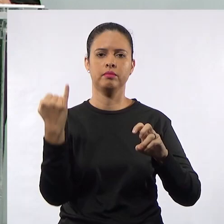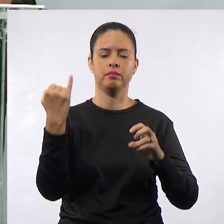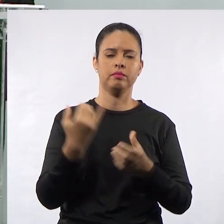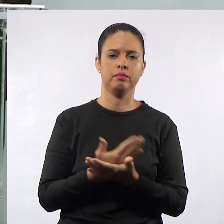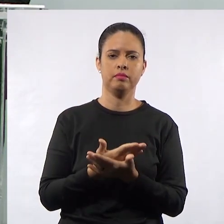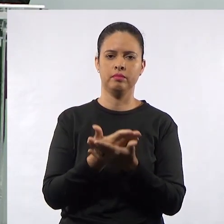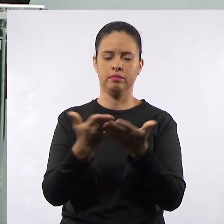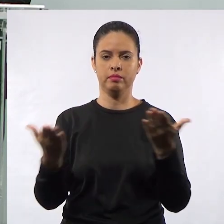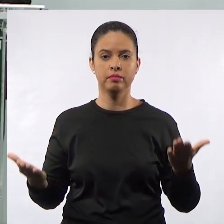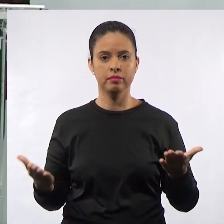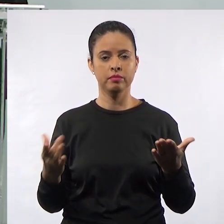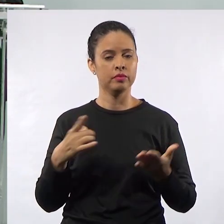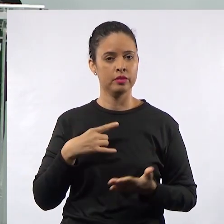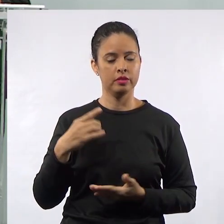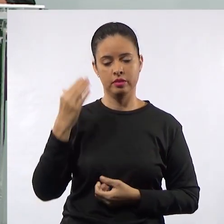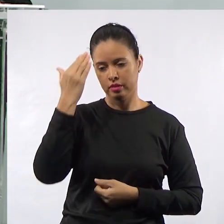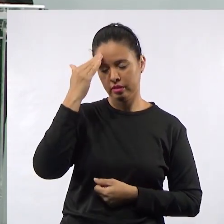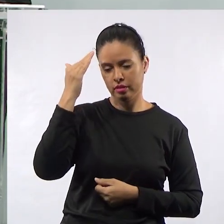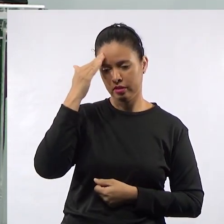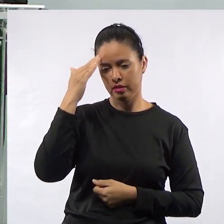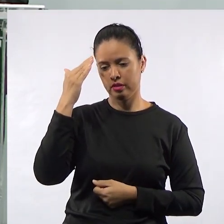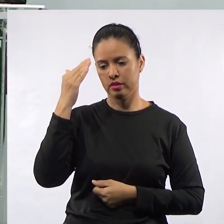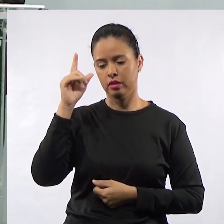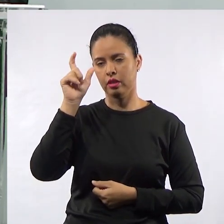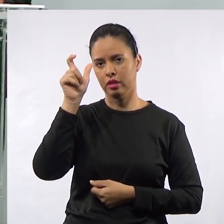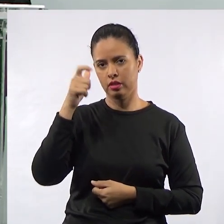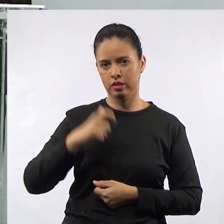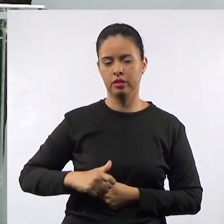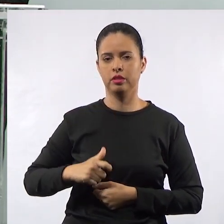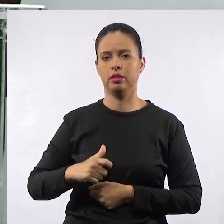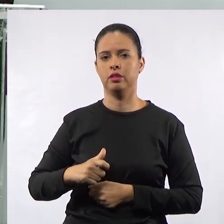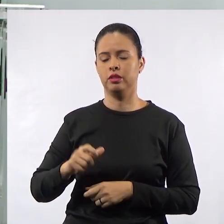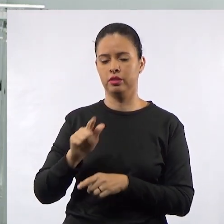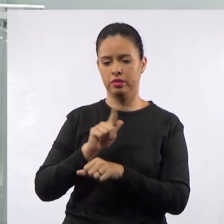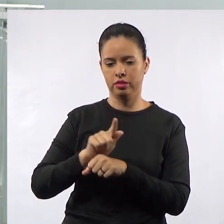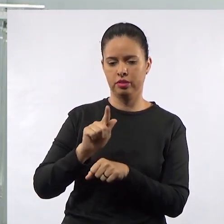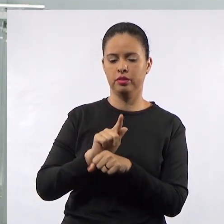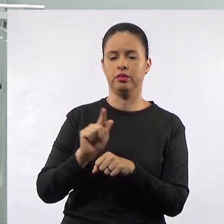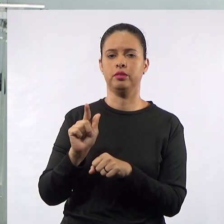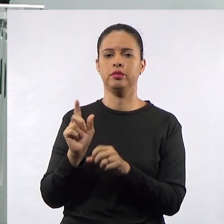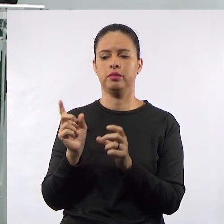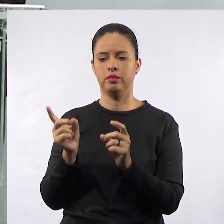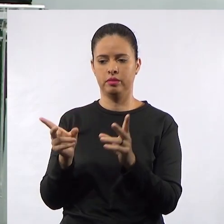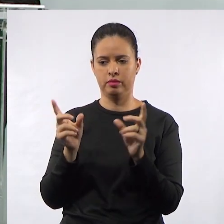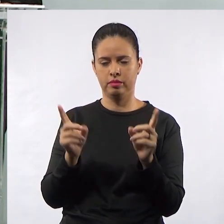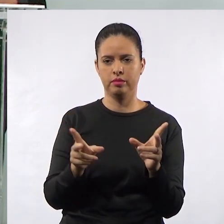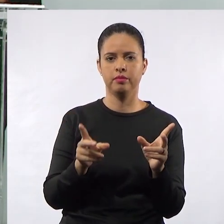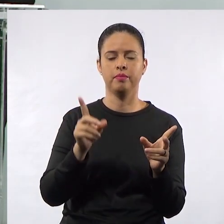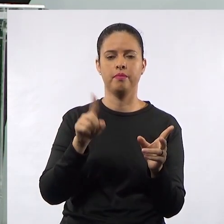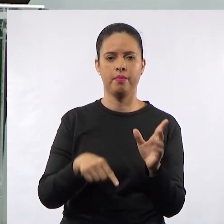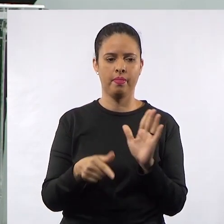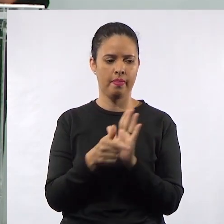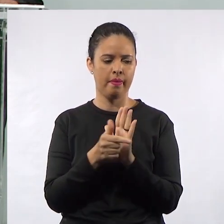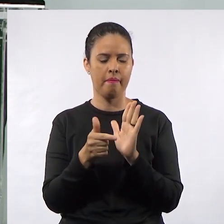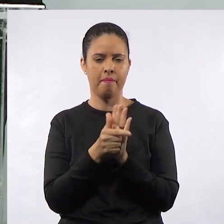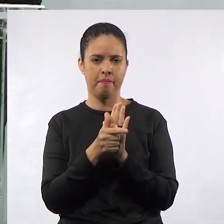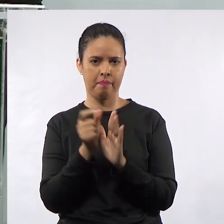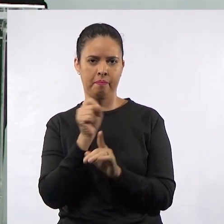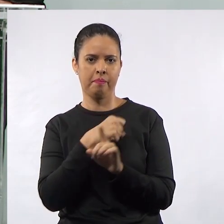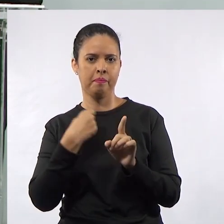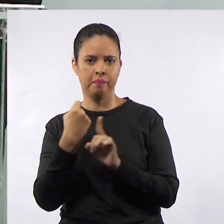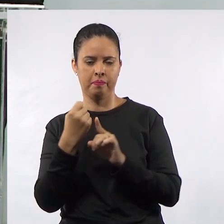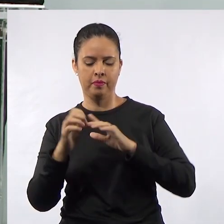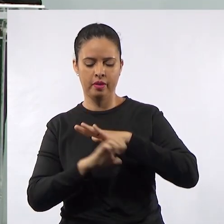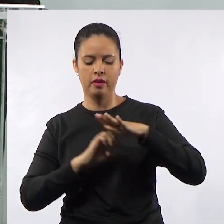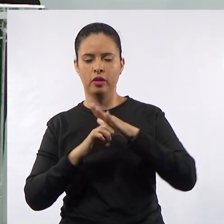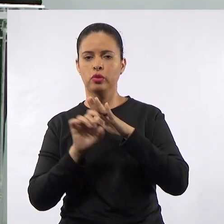essa temática é de extrema importância para você ter noção aí enquanto o gestor comercial para entender que a função social